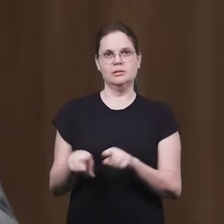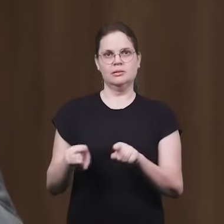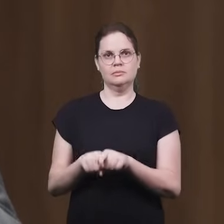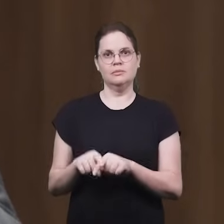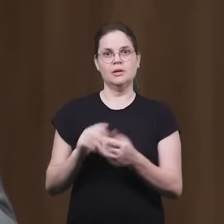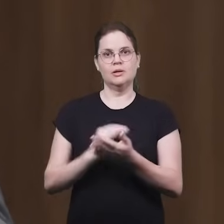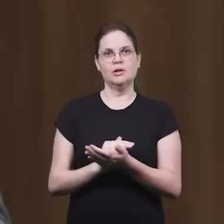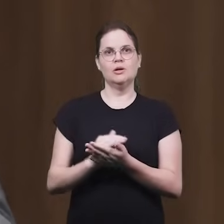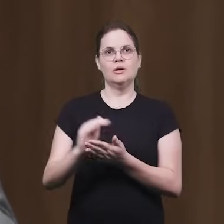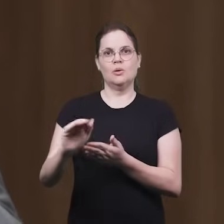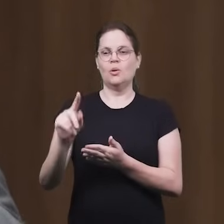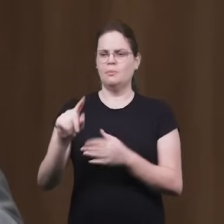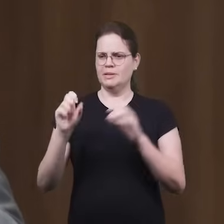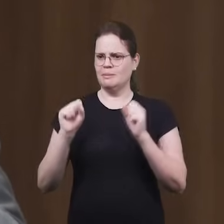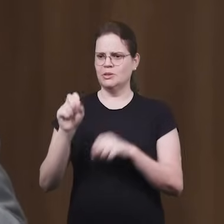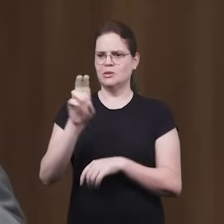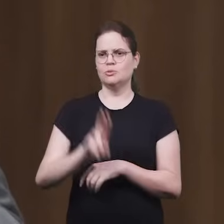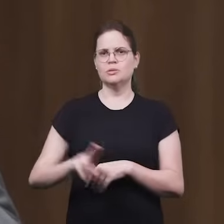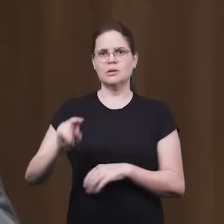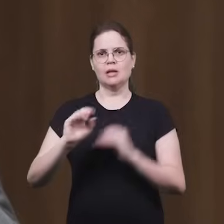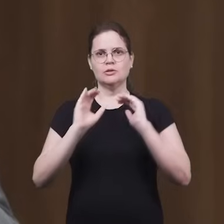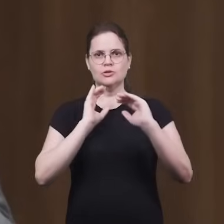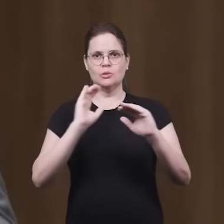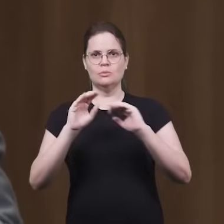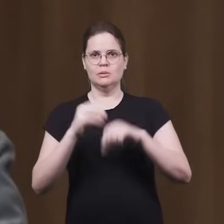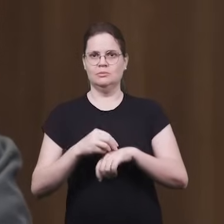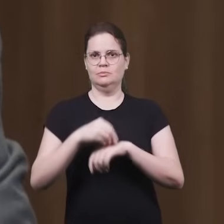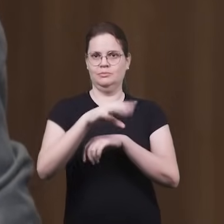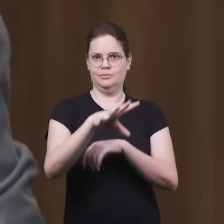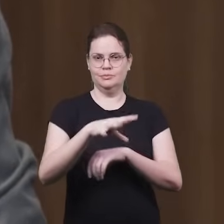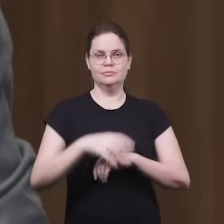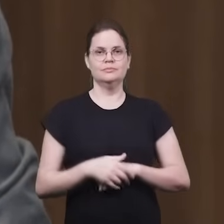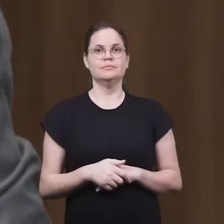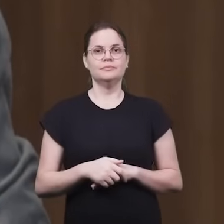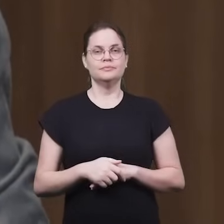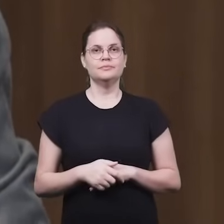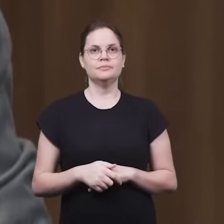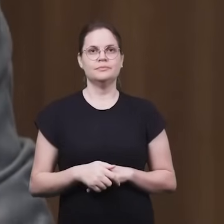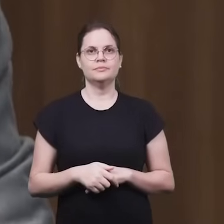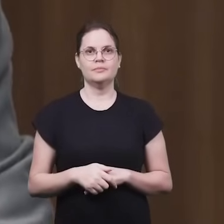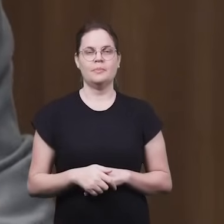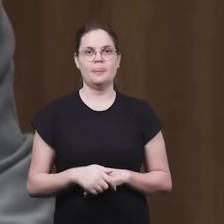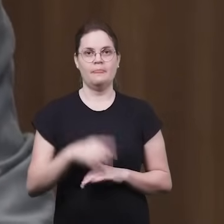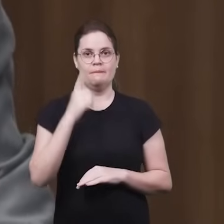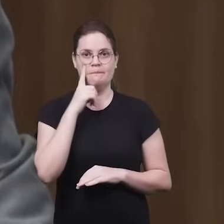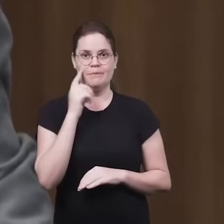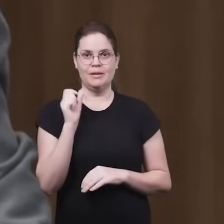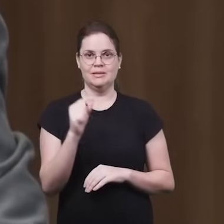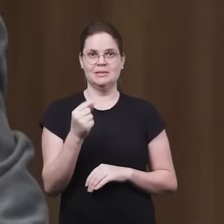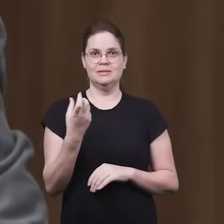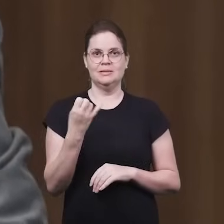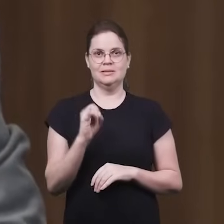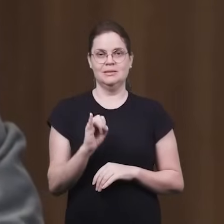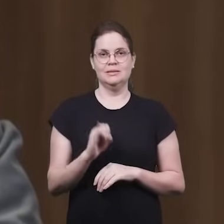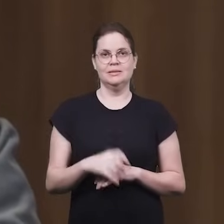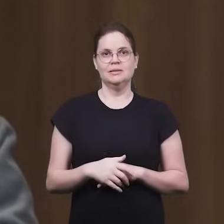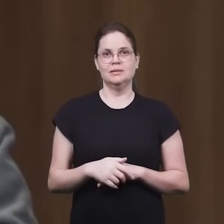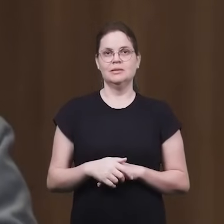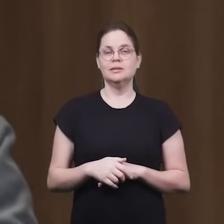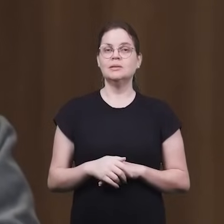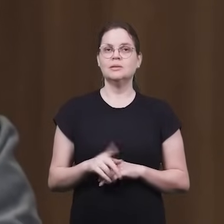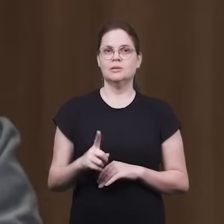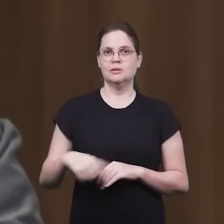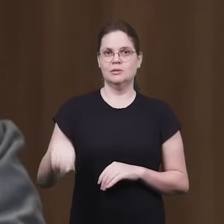a condição e a poder ser um emissor. Se por um lado o modelo de comunicação atual dos